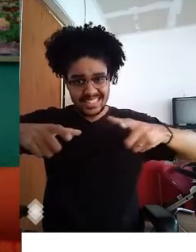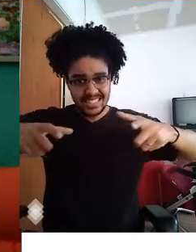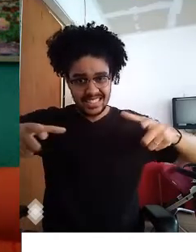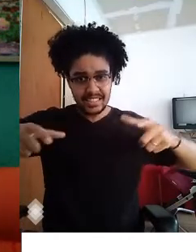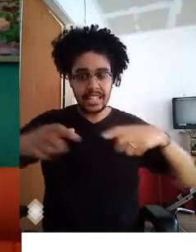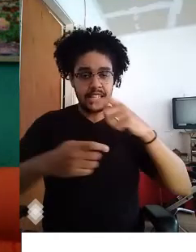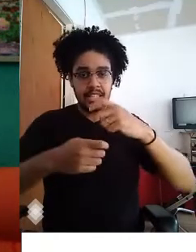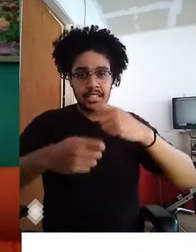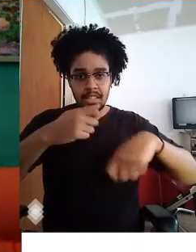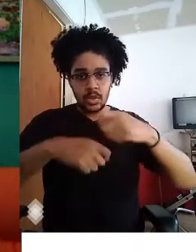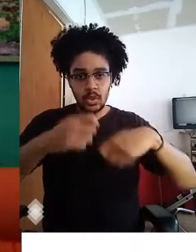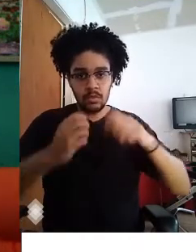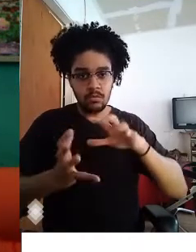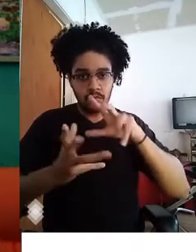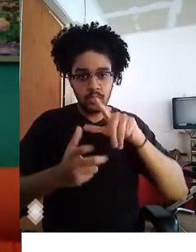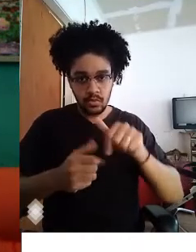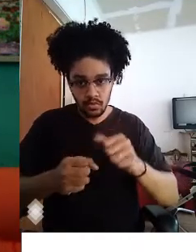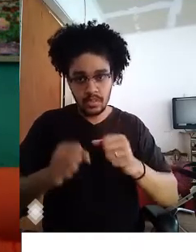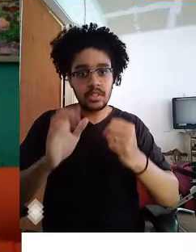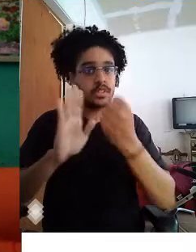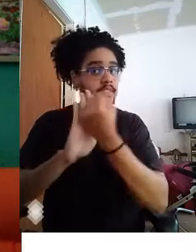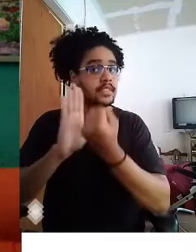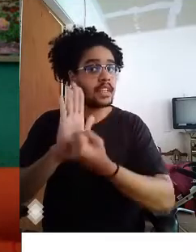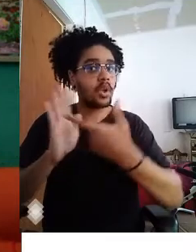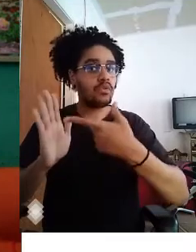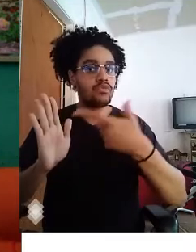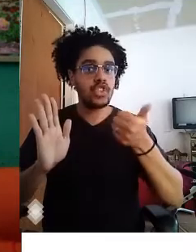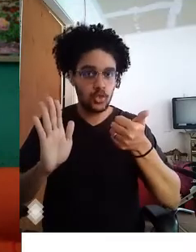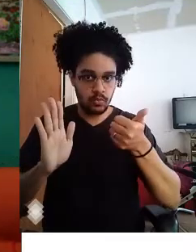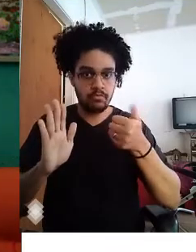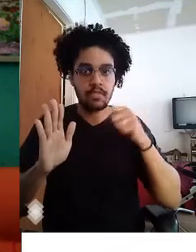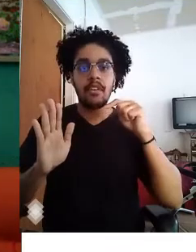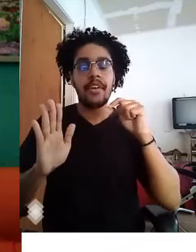economia global a partir do início do século XXI. Ora,